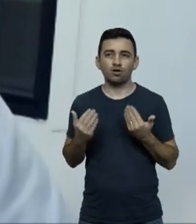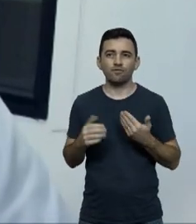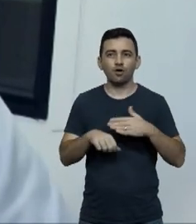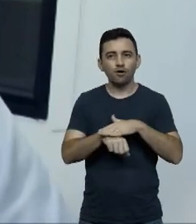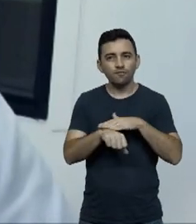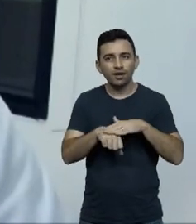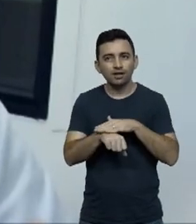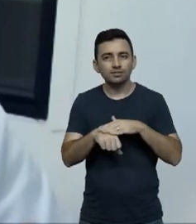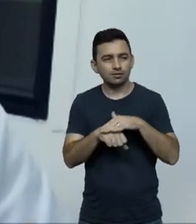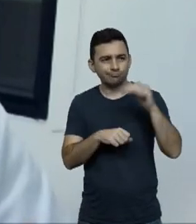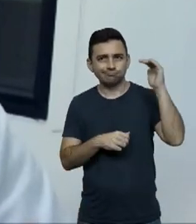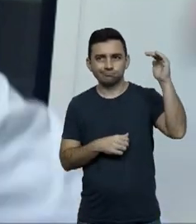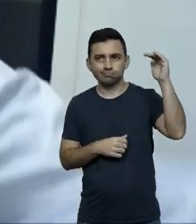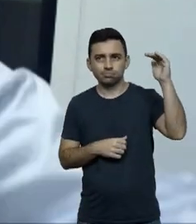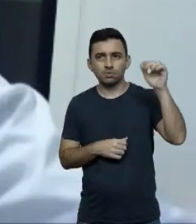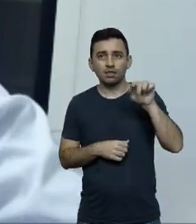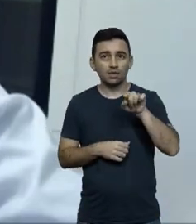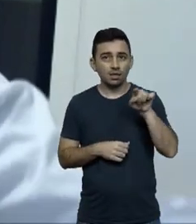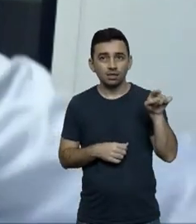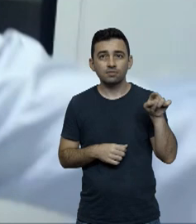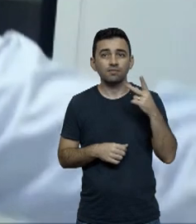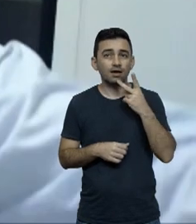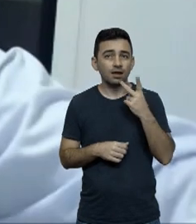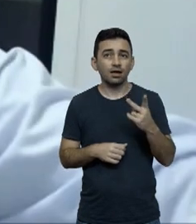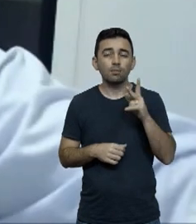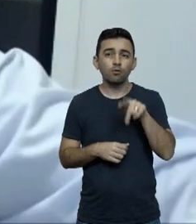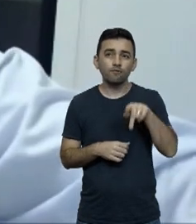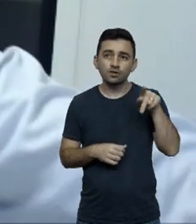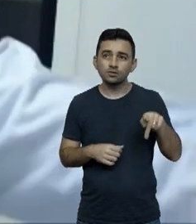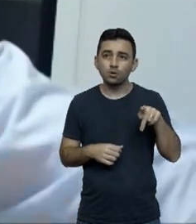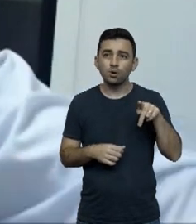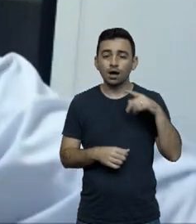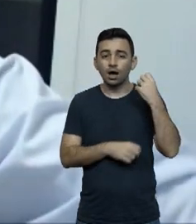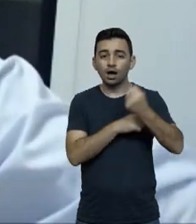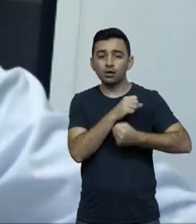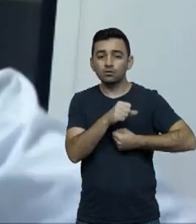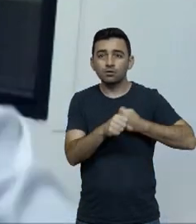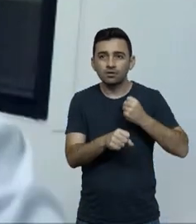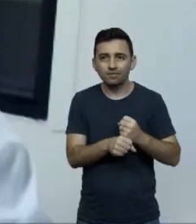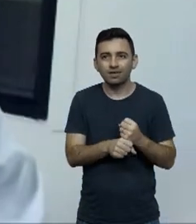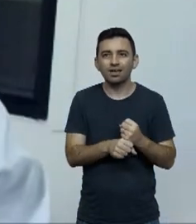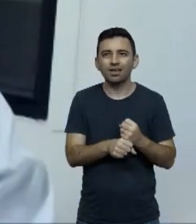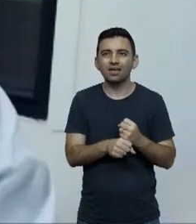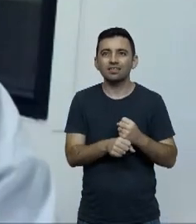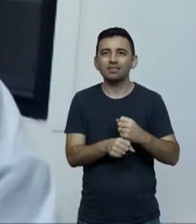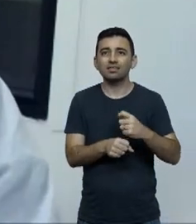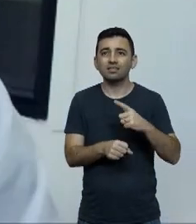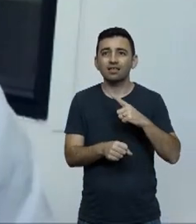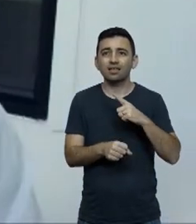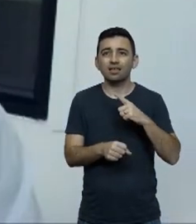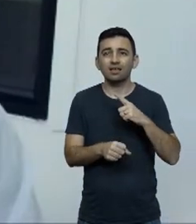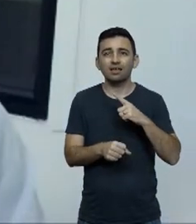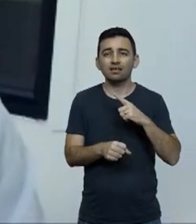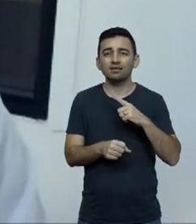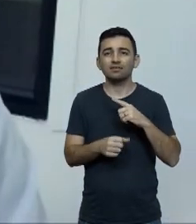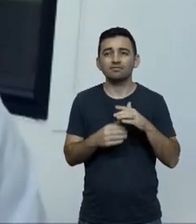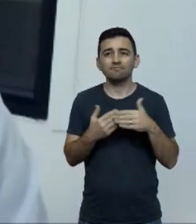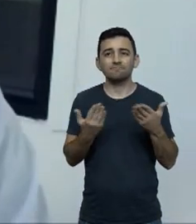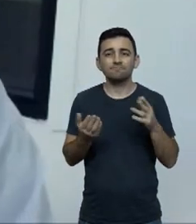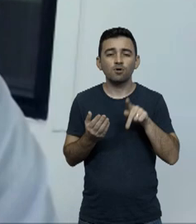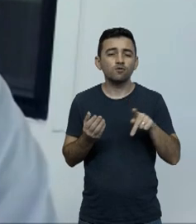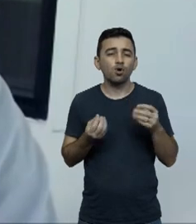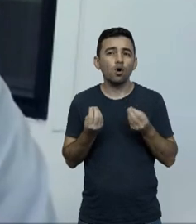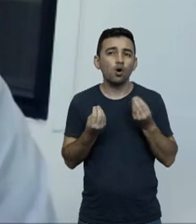conversava com os mais velhos eles falavam dos professores do ano seguinte como eram a postura do ano seguinte e esse a gente